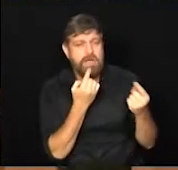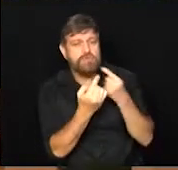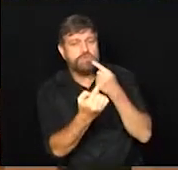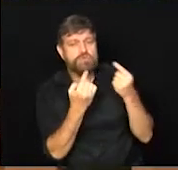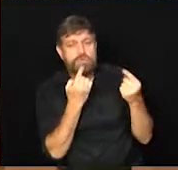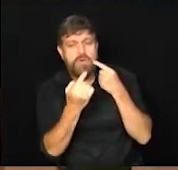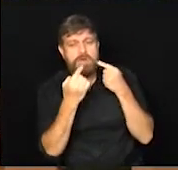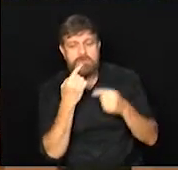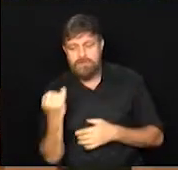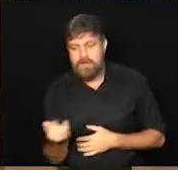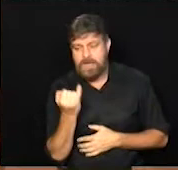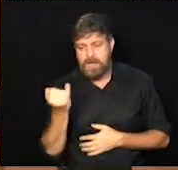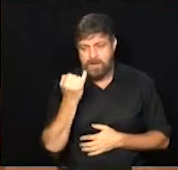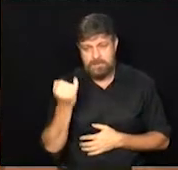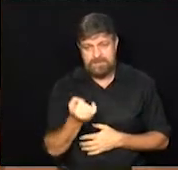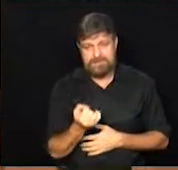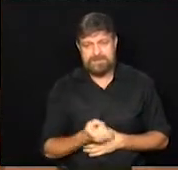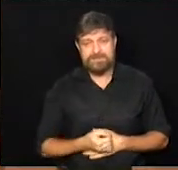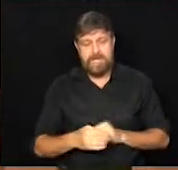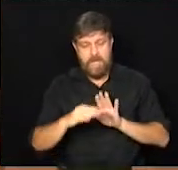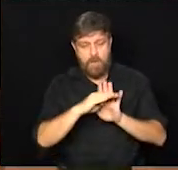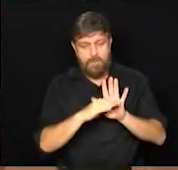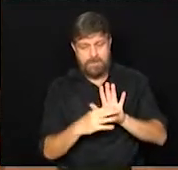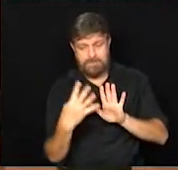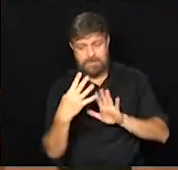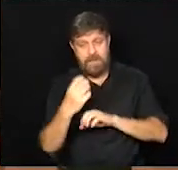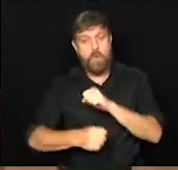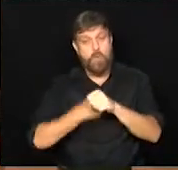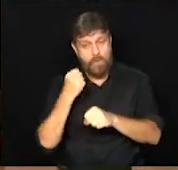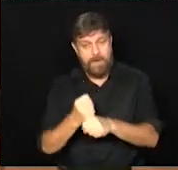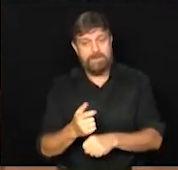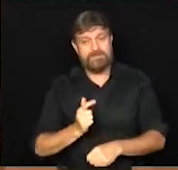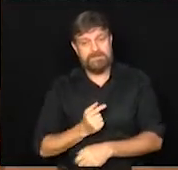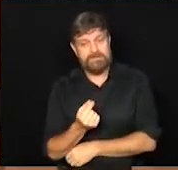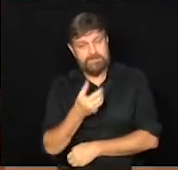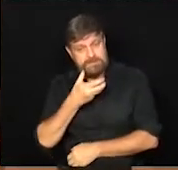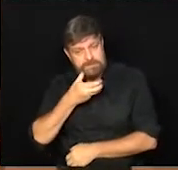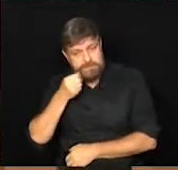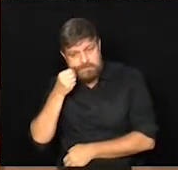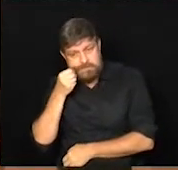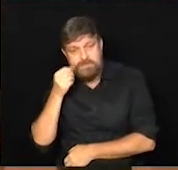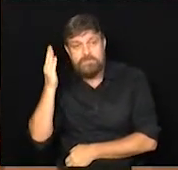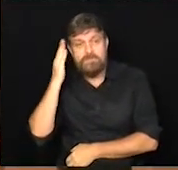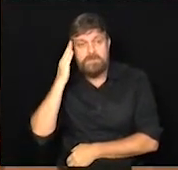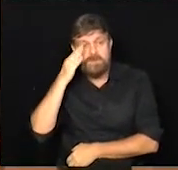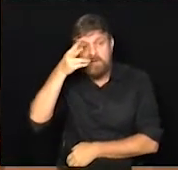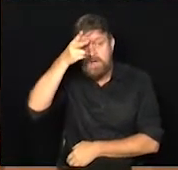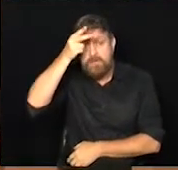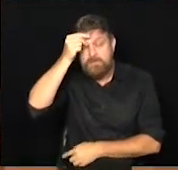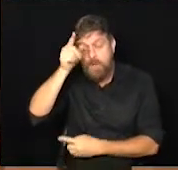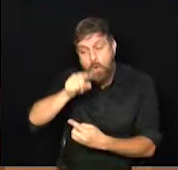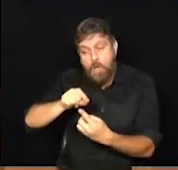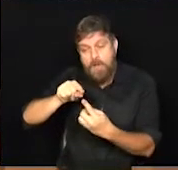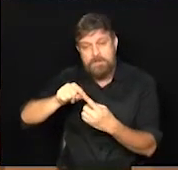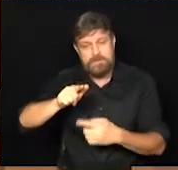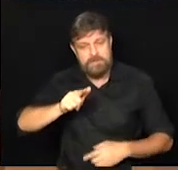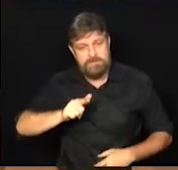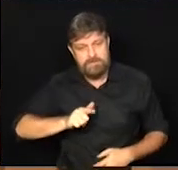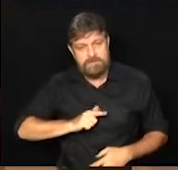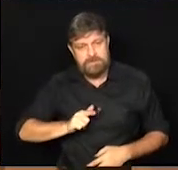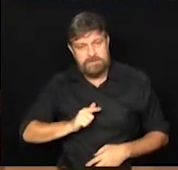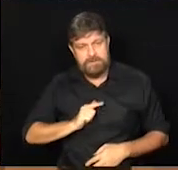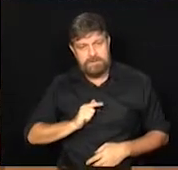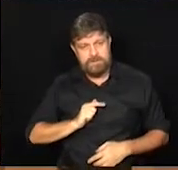do PPA, que é o Plano Plurianual. Então, se o governo está com intenção de, digamos assim,